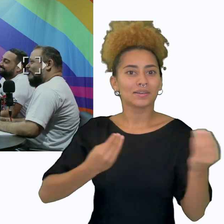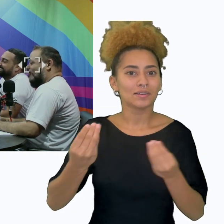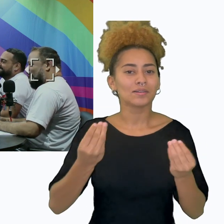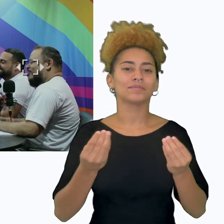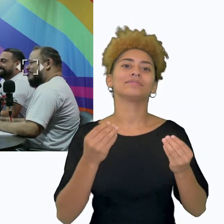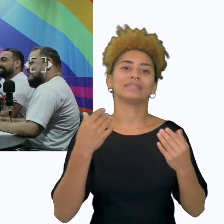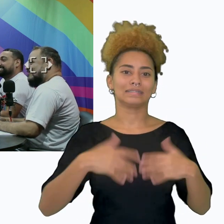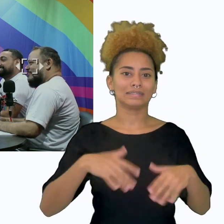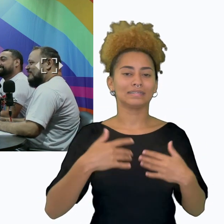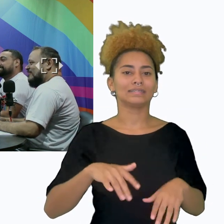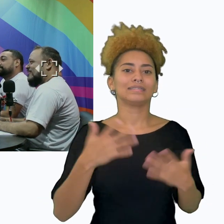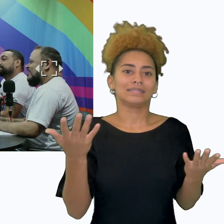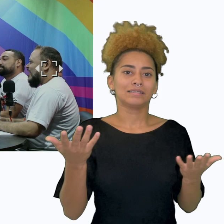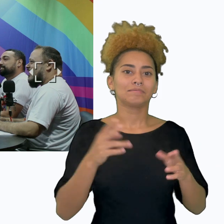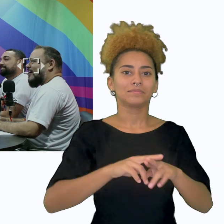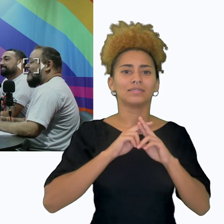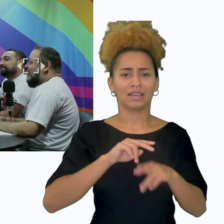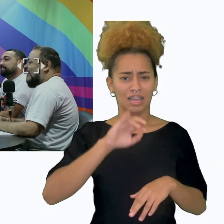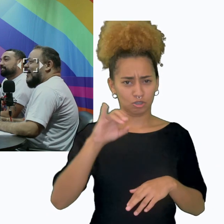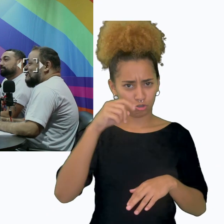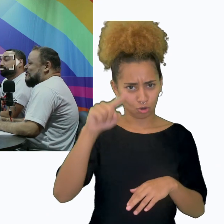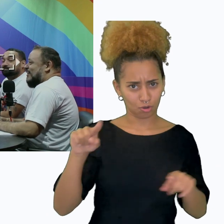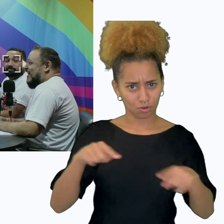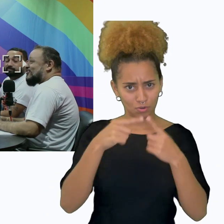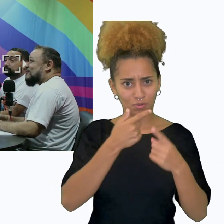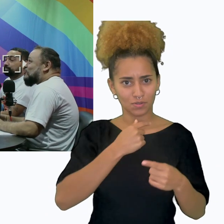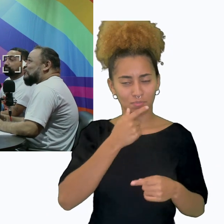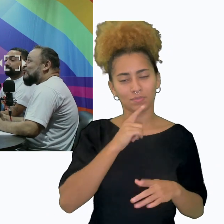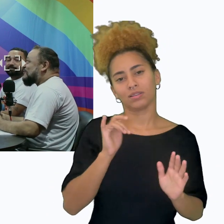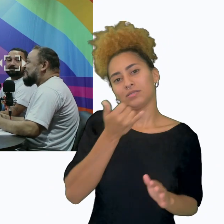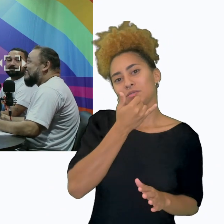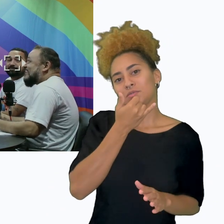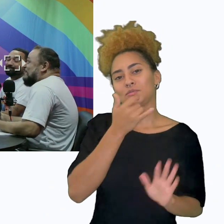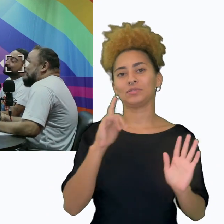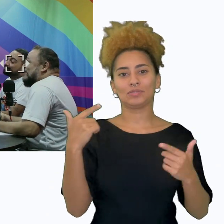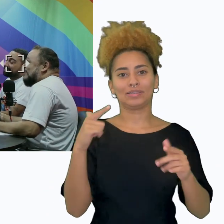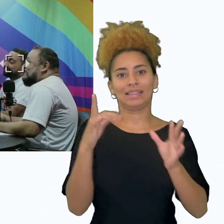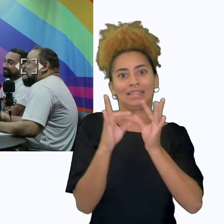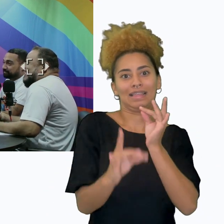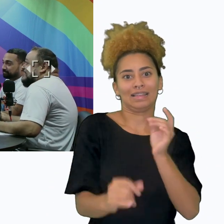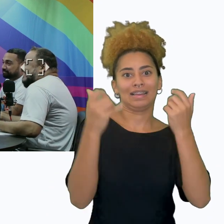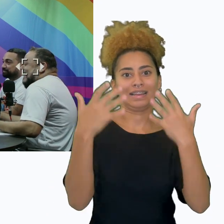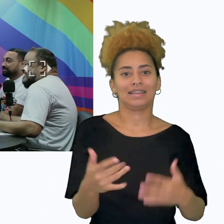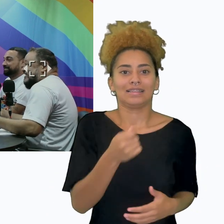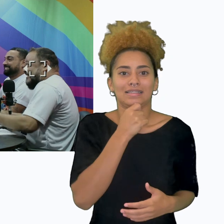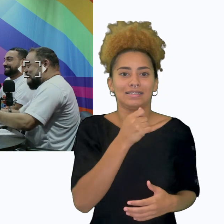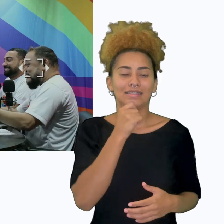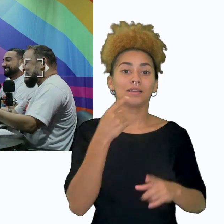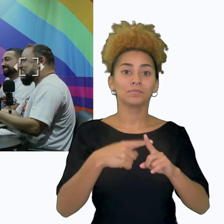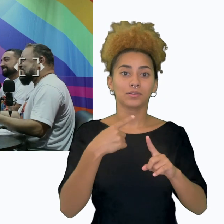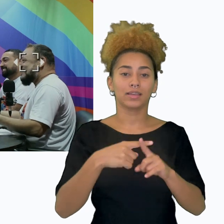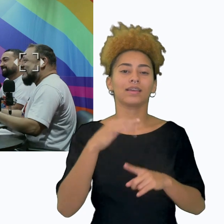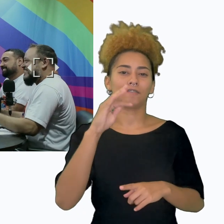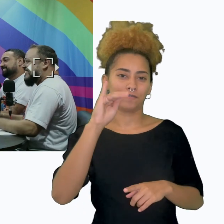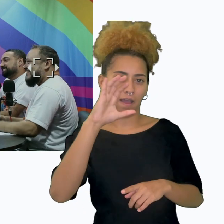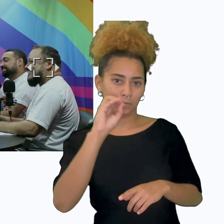tá fazendo, como é que tudo começou, né? Não foi nem o Jô Soares. É muito curioso, a gente nem tem tempo pra perguntar os pequenos detalhes, a gente quer saber os grandes. Não,